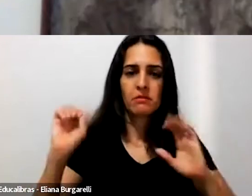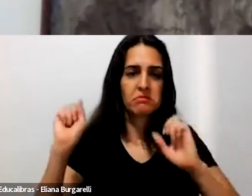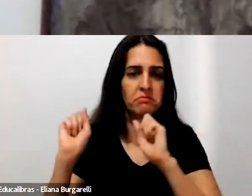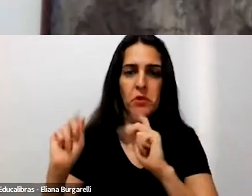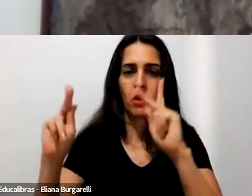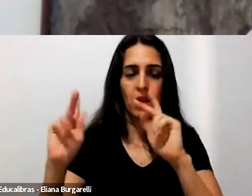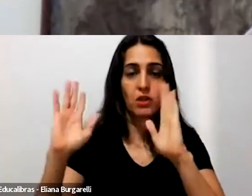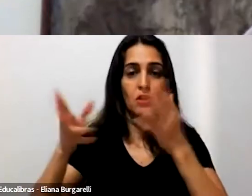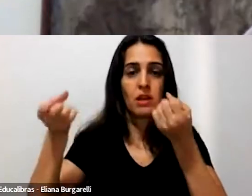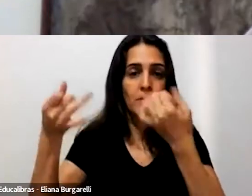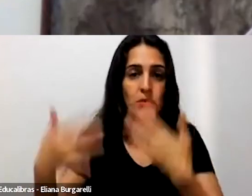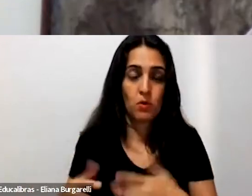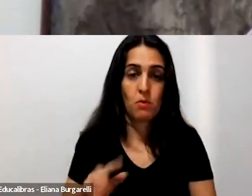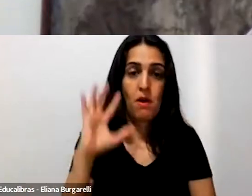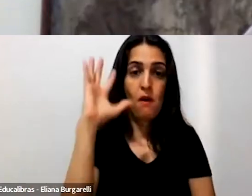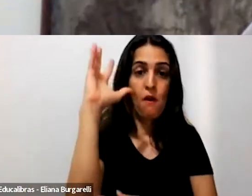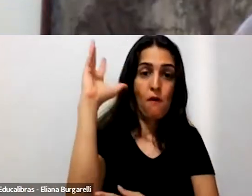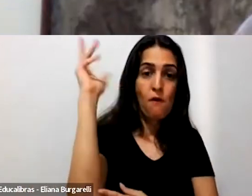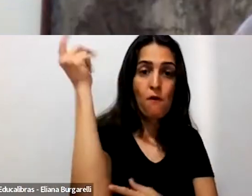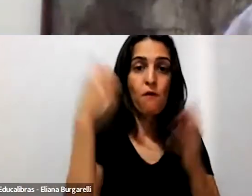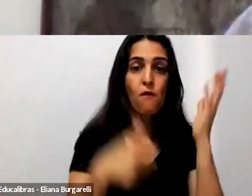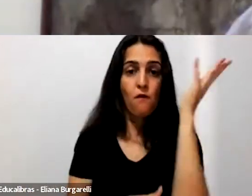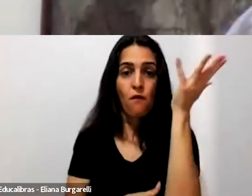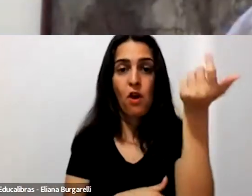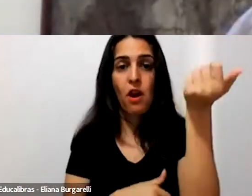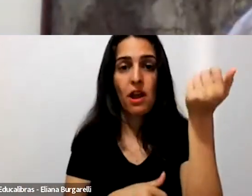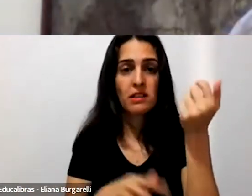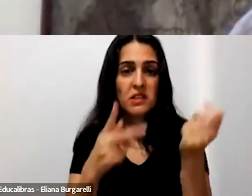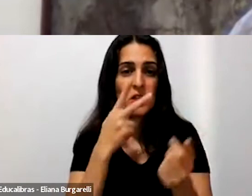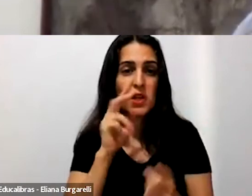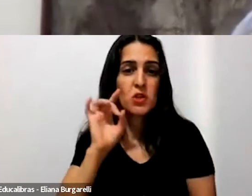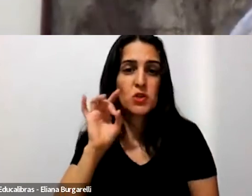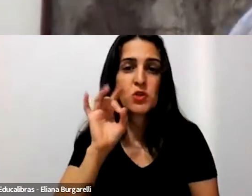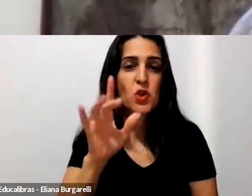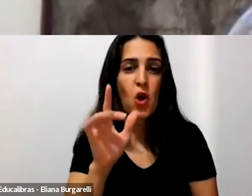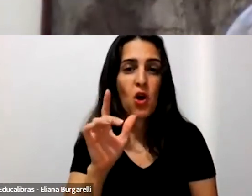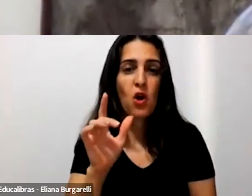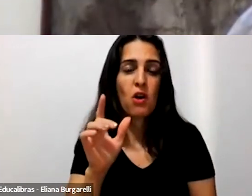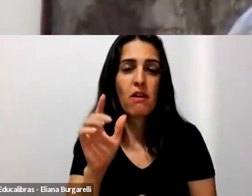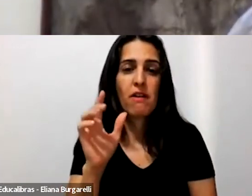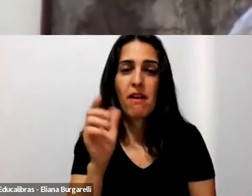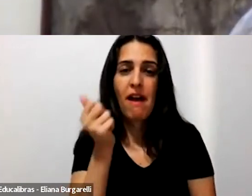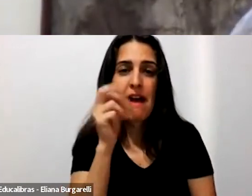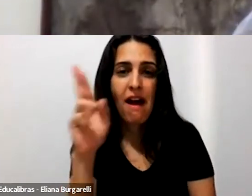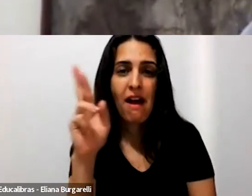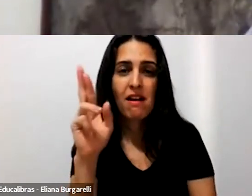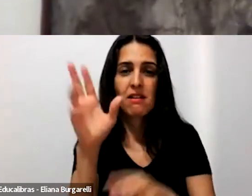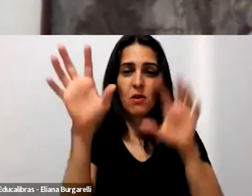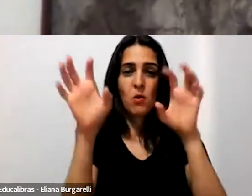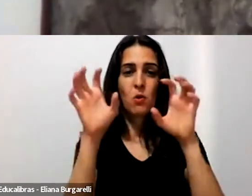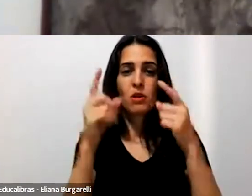aqui. Mas as florestas não podem ser vistas somente como estoques de carbono. Hoje estão virando armazéns de carbono. Tá?